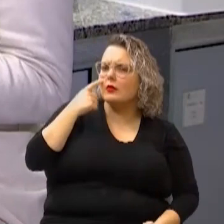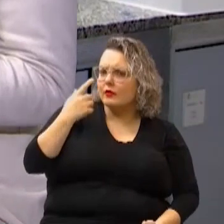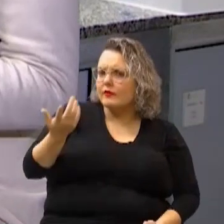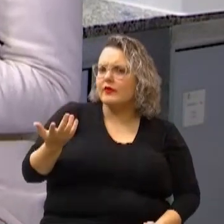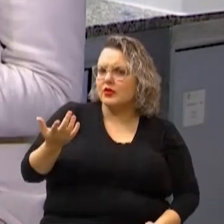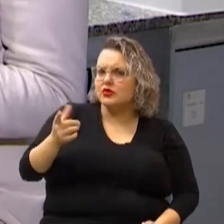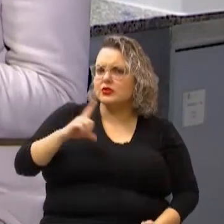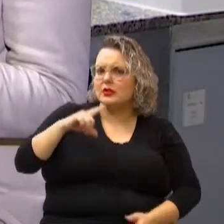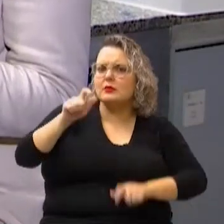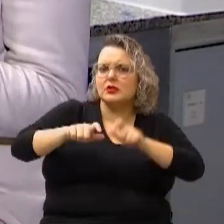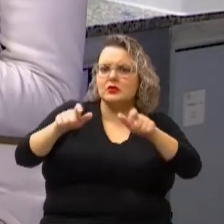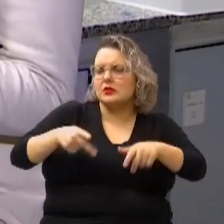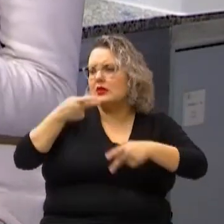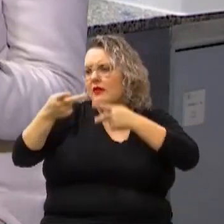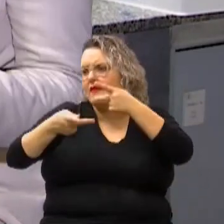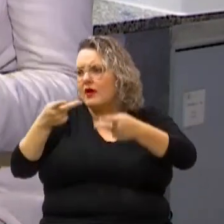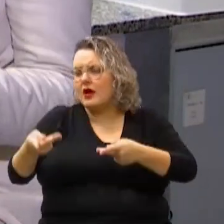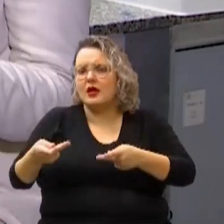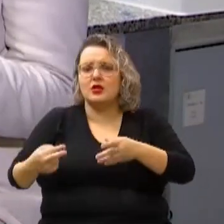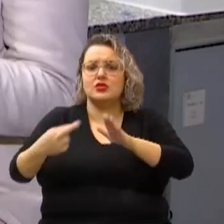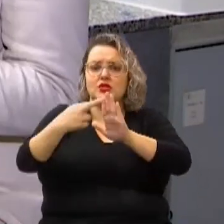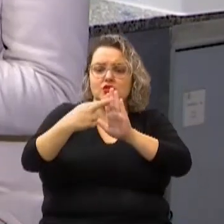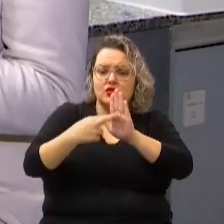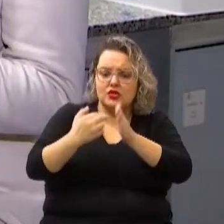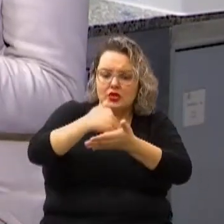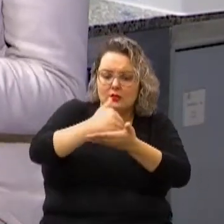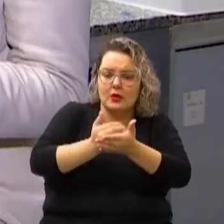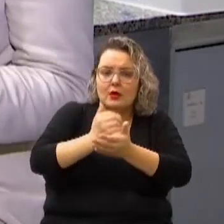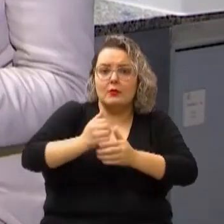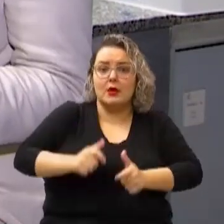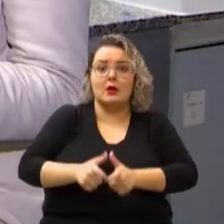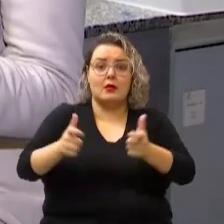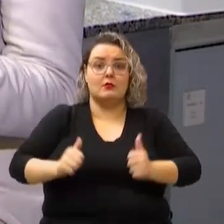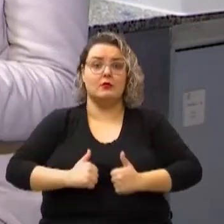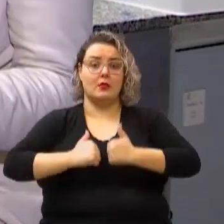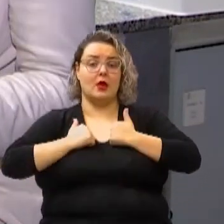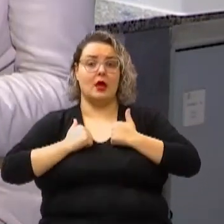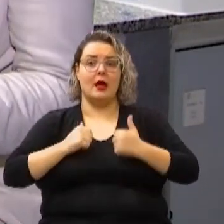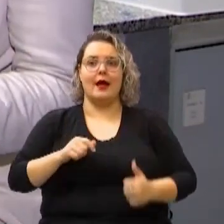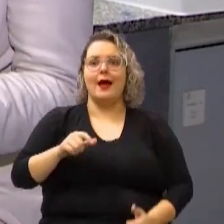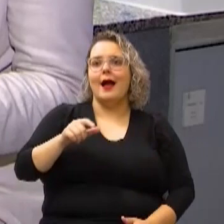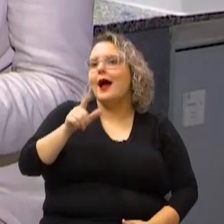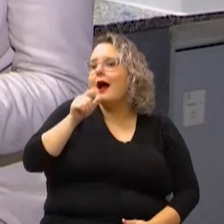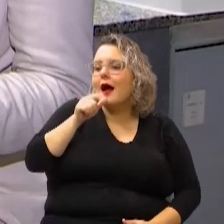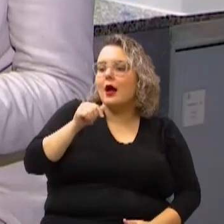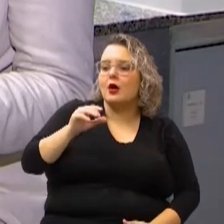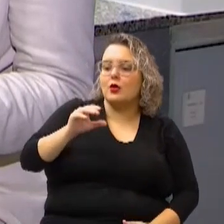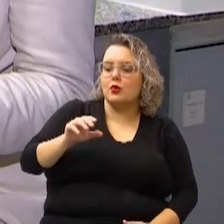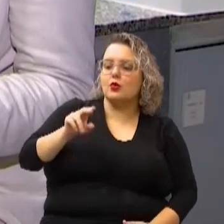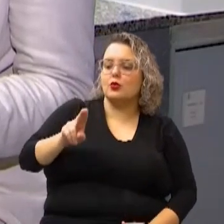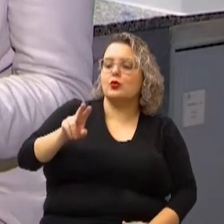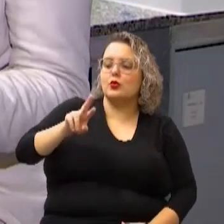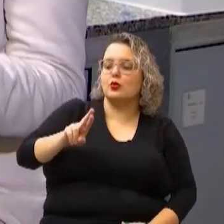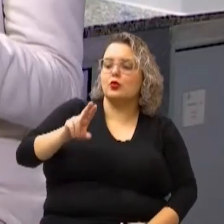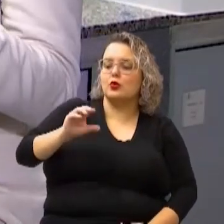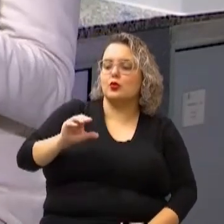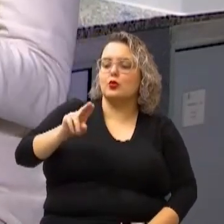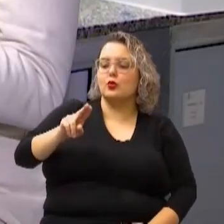vejo tem gente que fala de receita para aumentar a imunidade, tomar água com